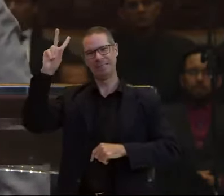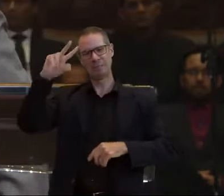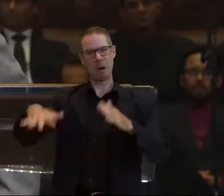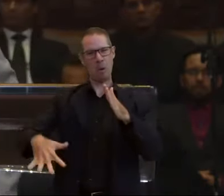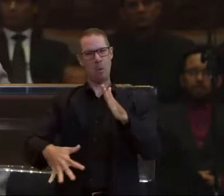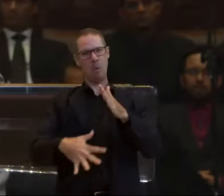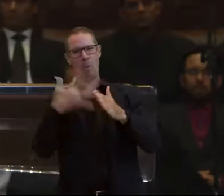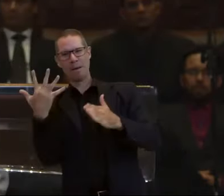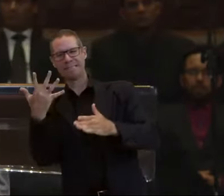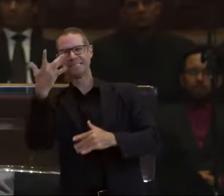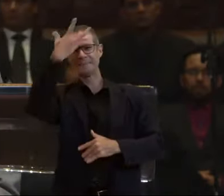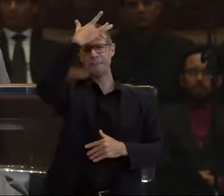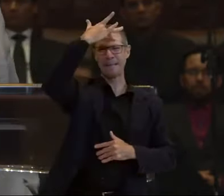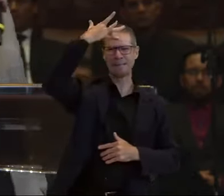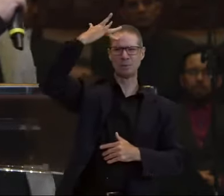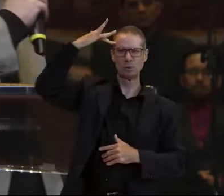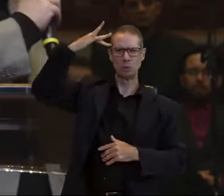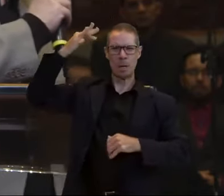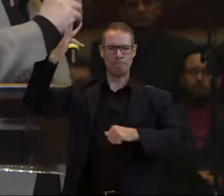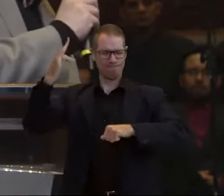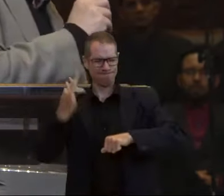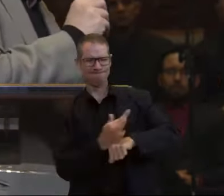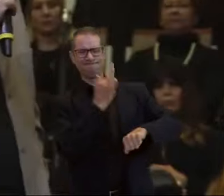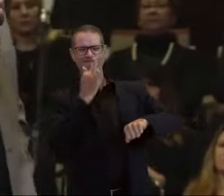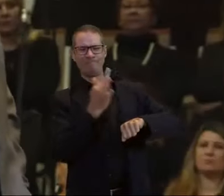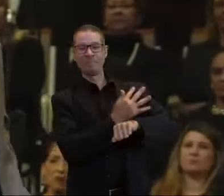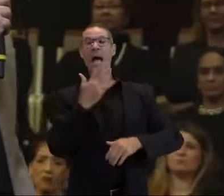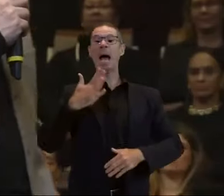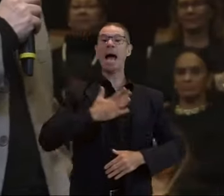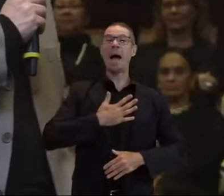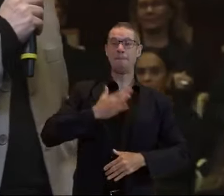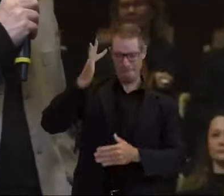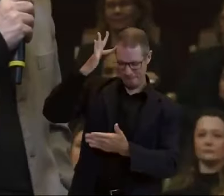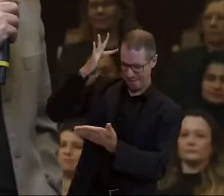quantas foram as pessoas que suportaram a minha fé?